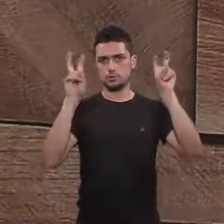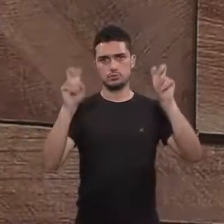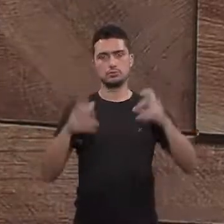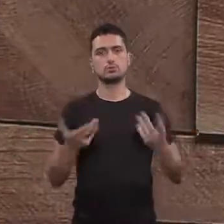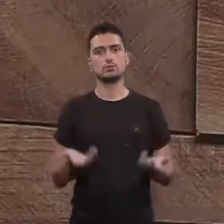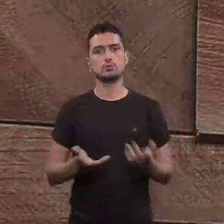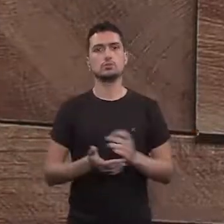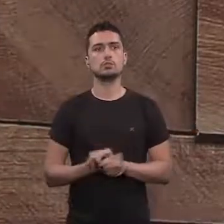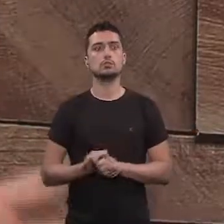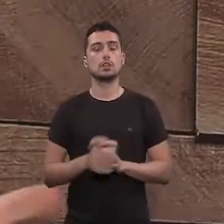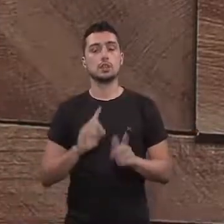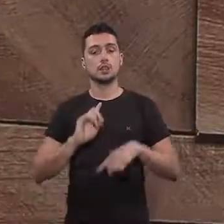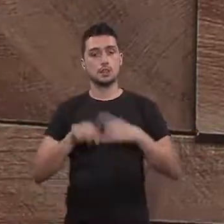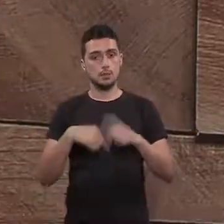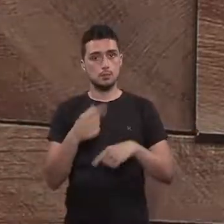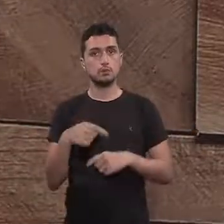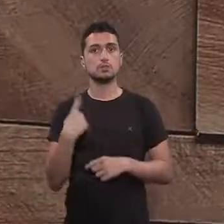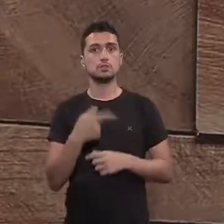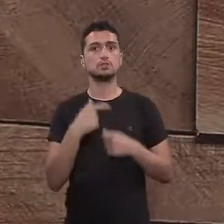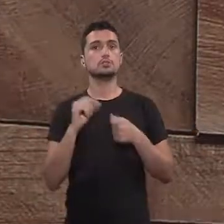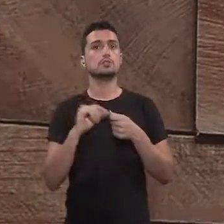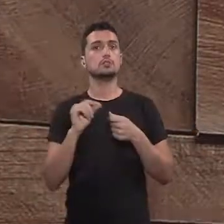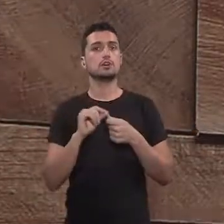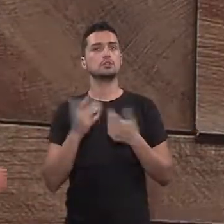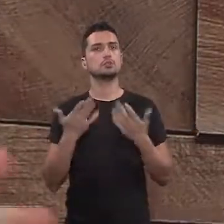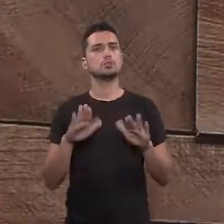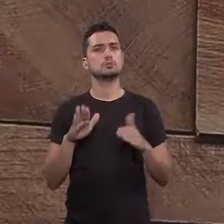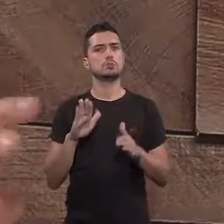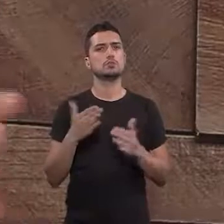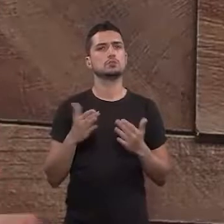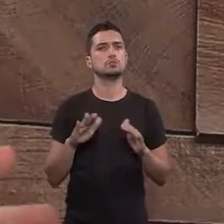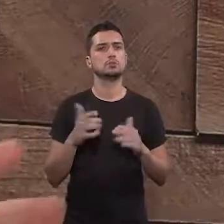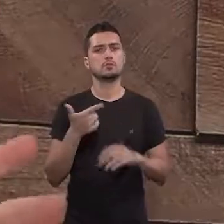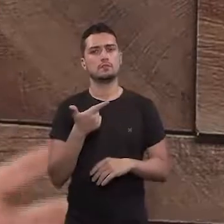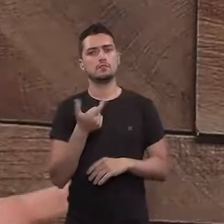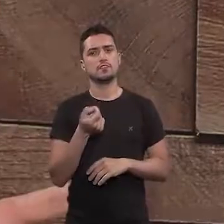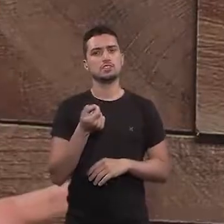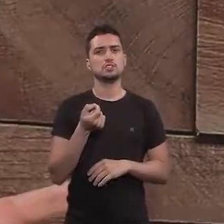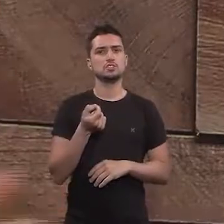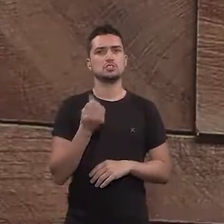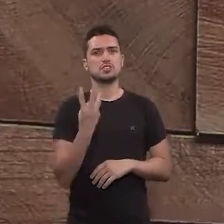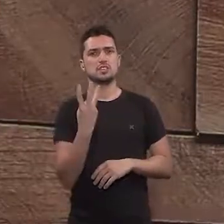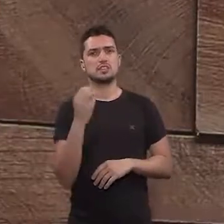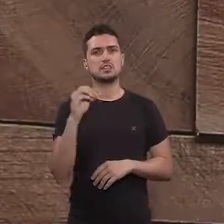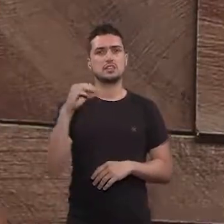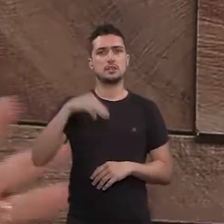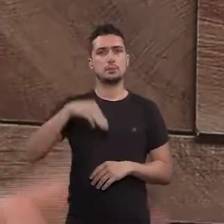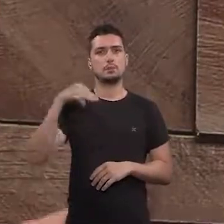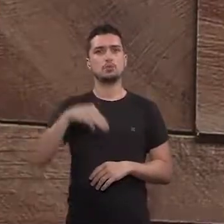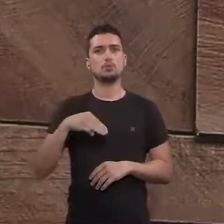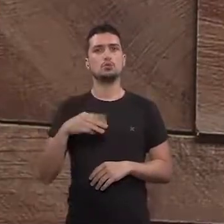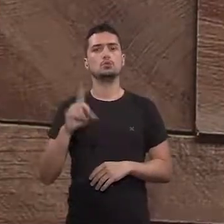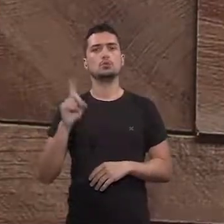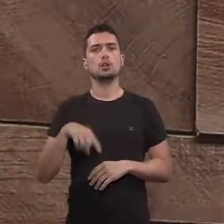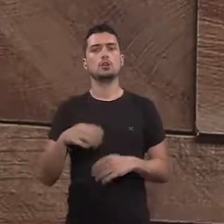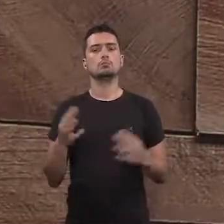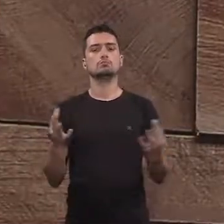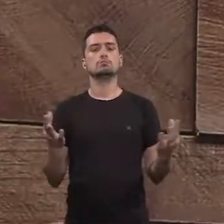assuntos. E depois nós fazemos, mais ou menos assim, 20 a 30 minutos de